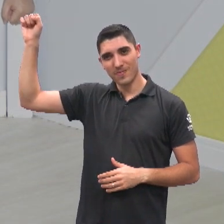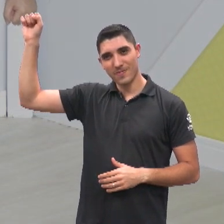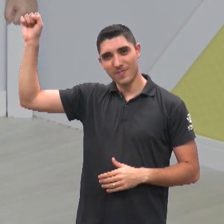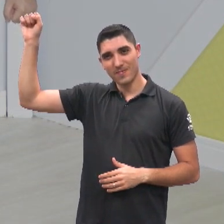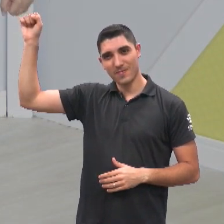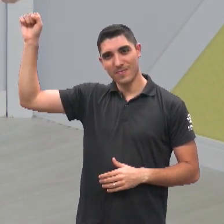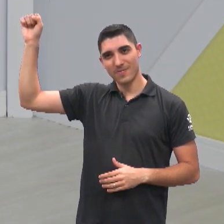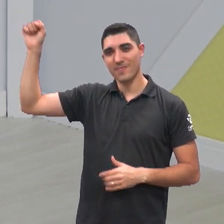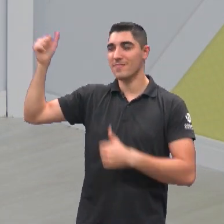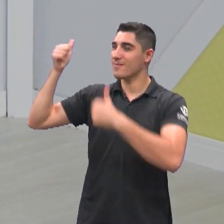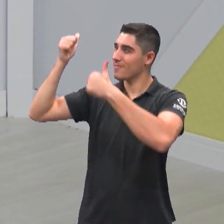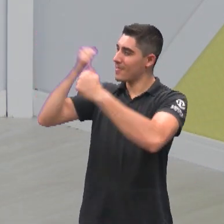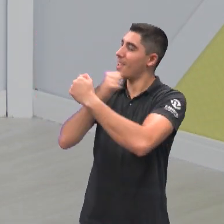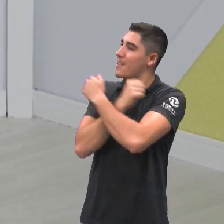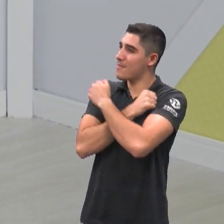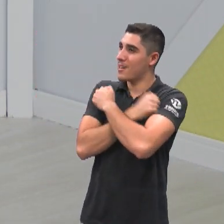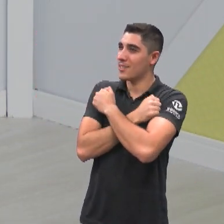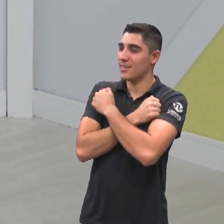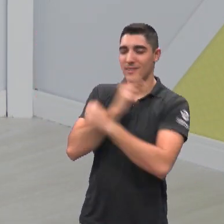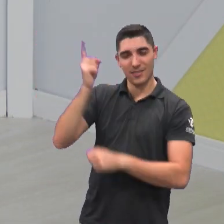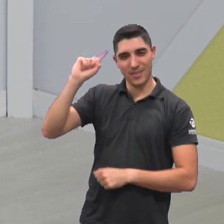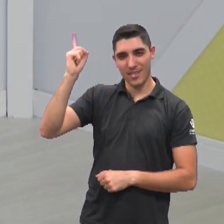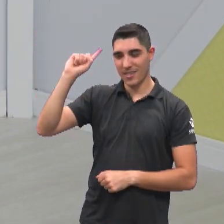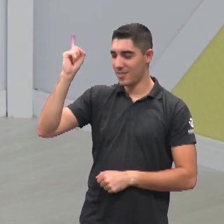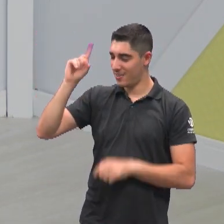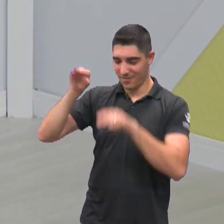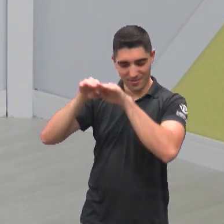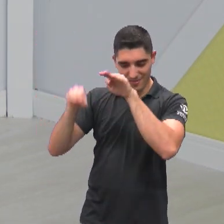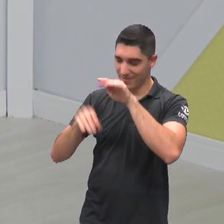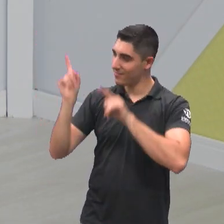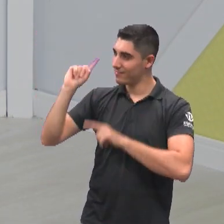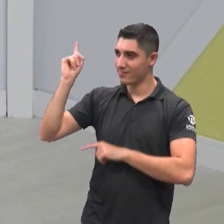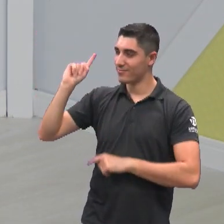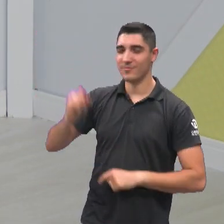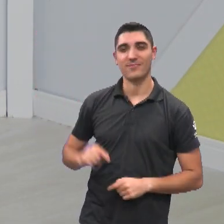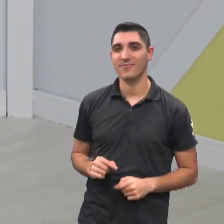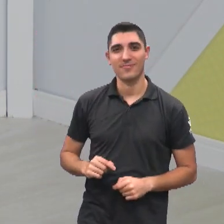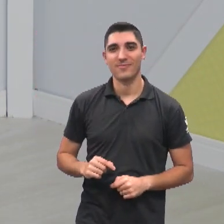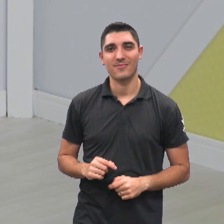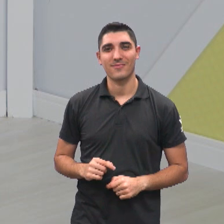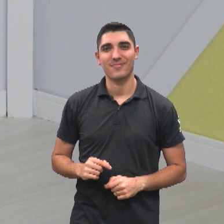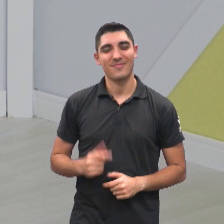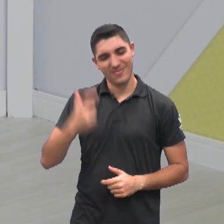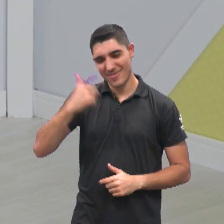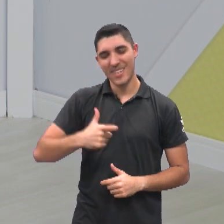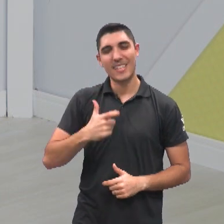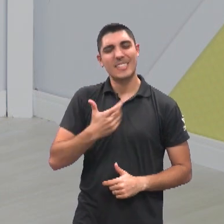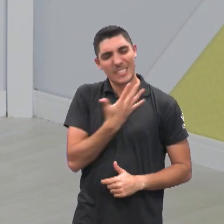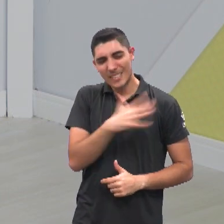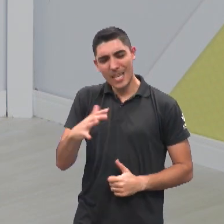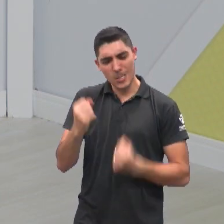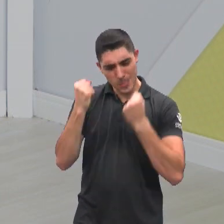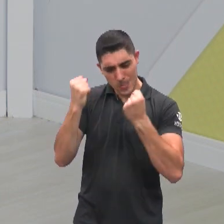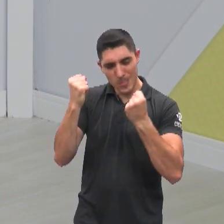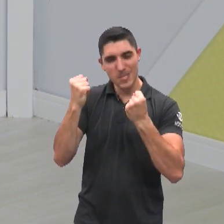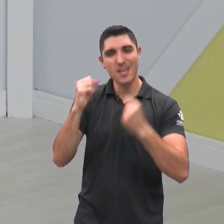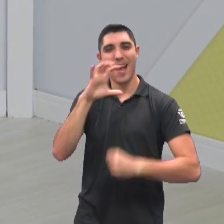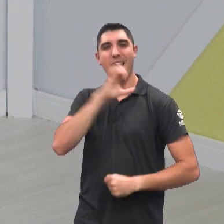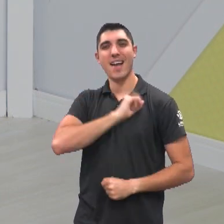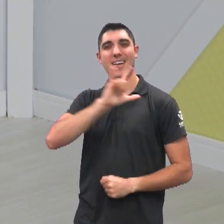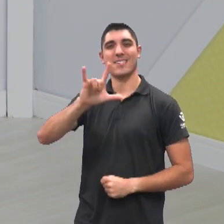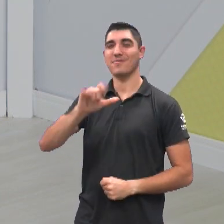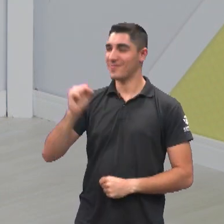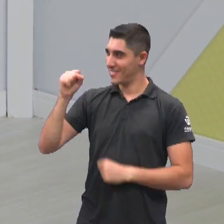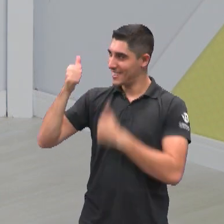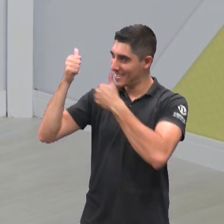hein? Aquele abraço. Vai cair ou não vai cair, Luizão? Diz aí. Vai? Vai não, né? É um santista apaixonado. Grande